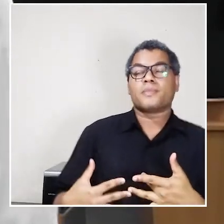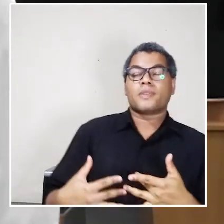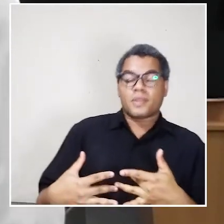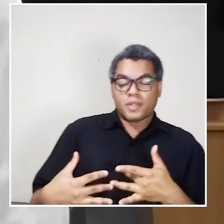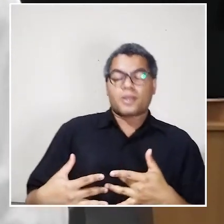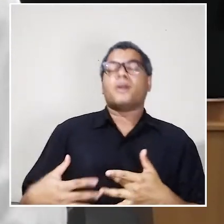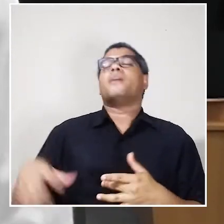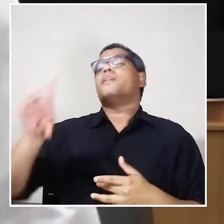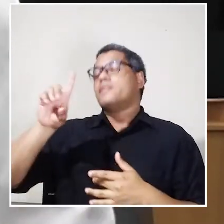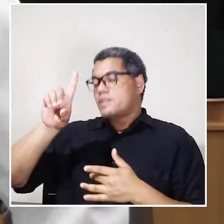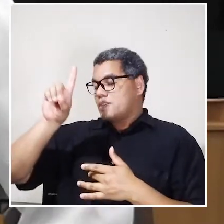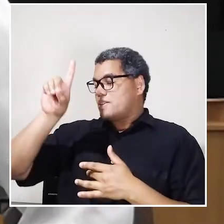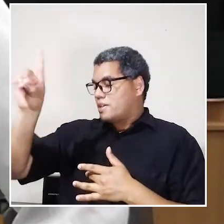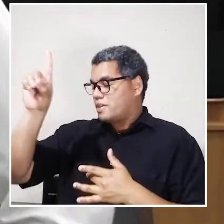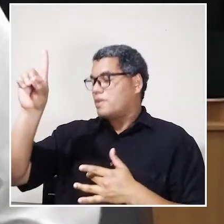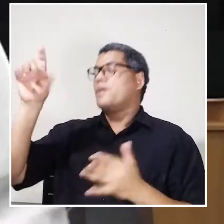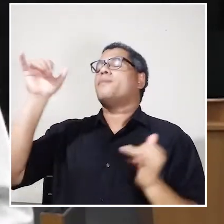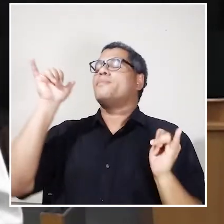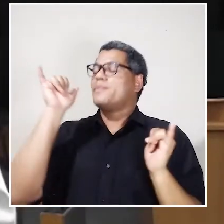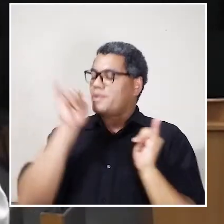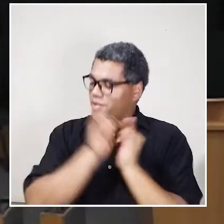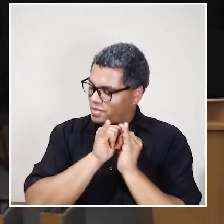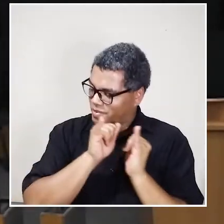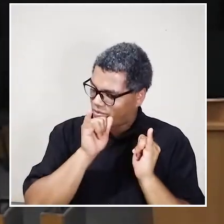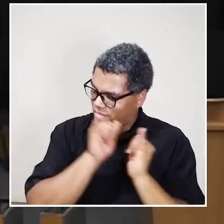ao Senhor ouve, ao Senhor perdoa.